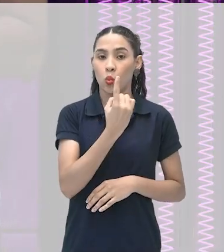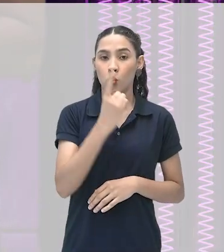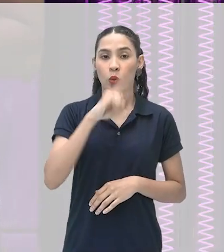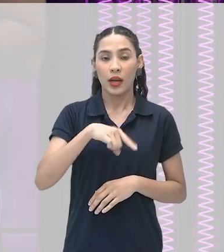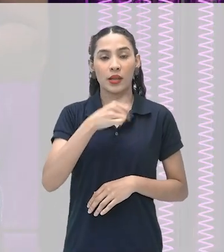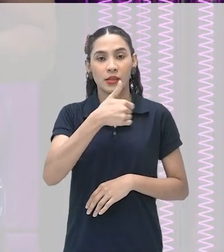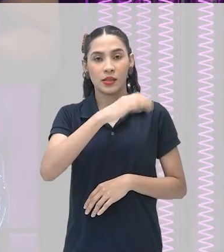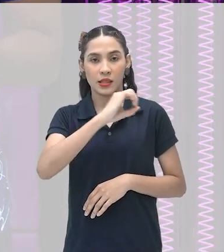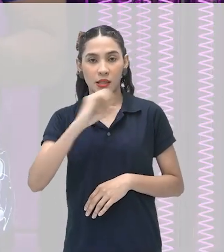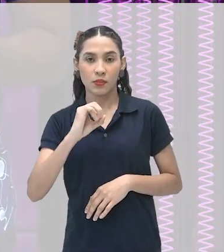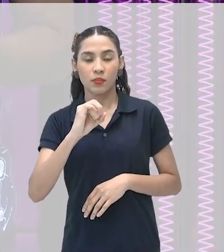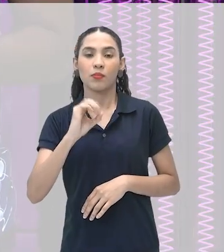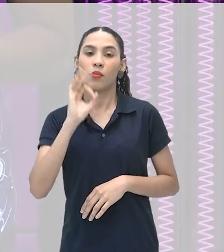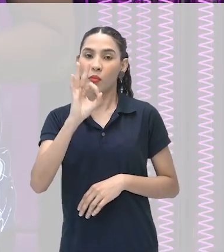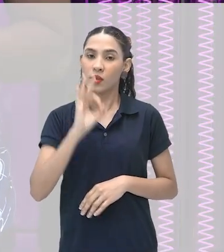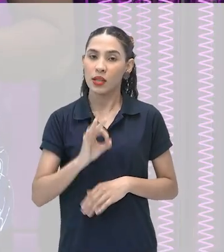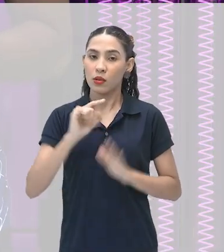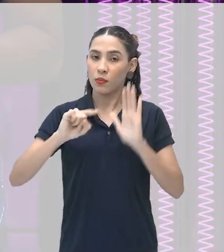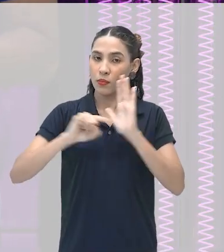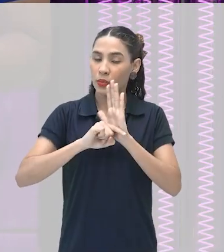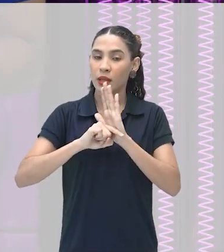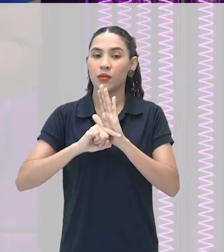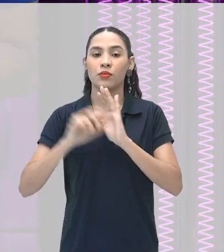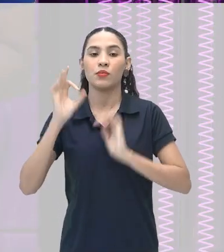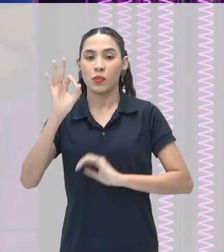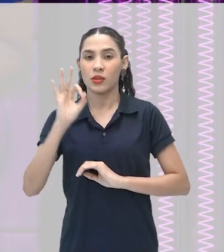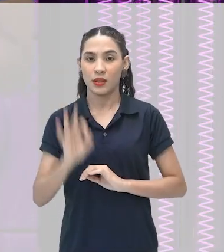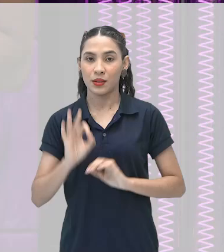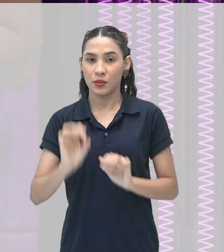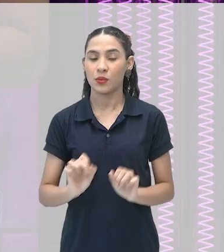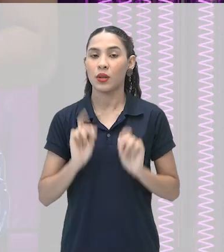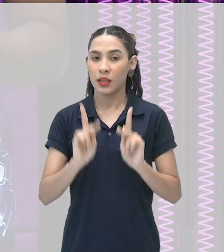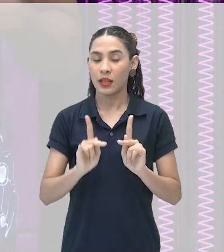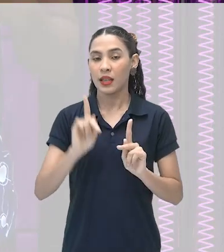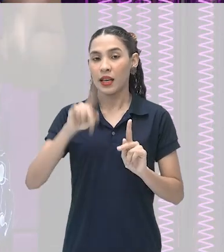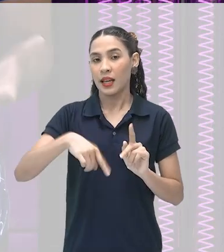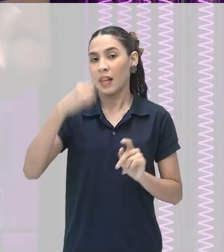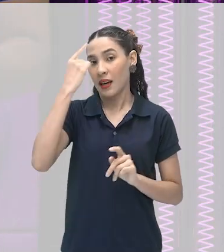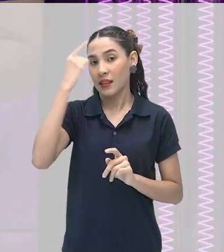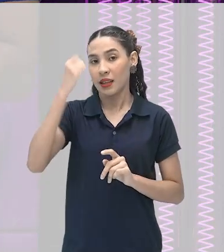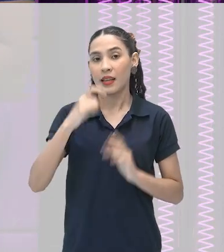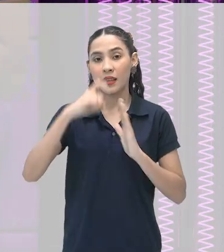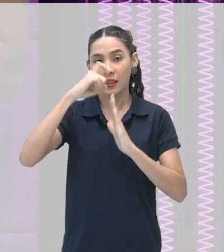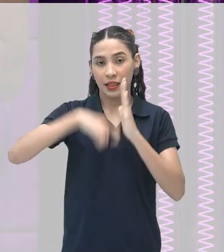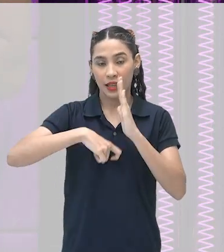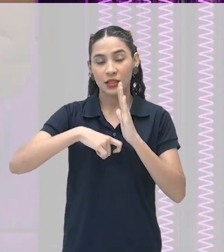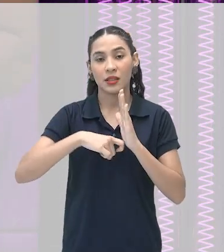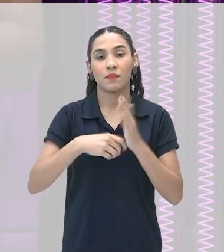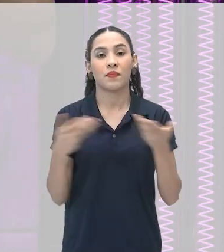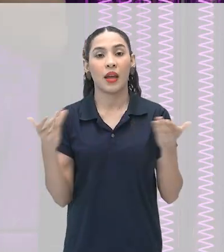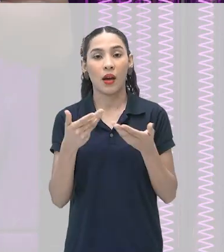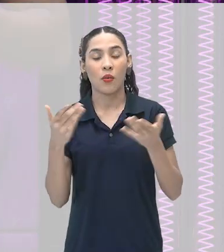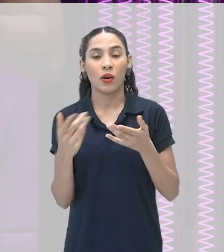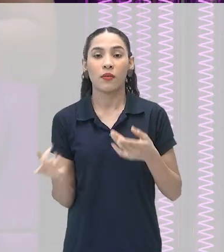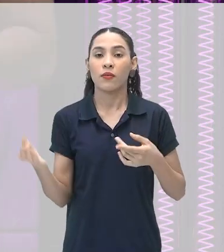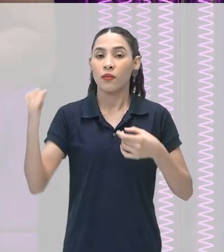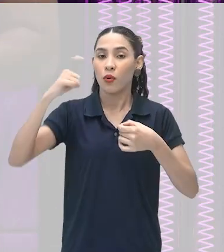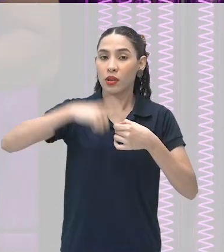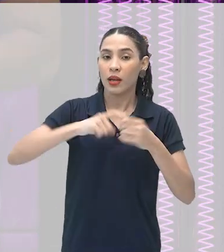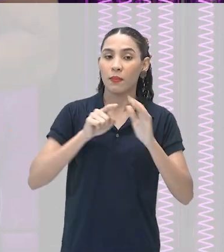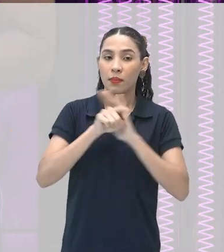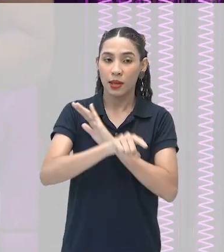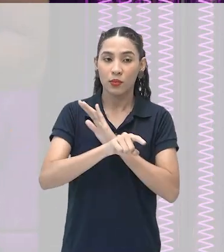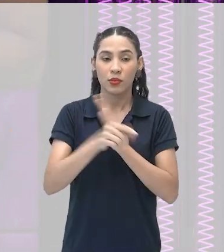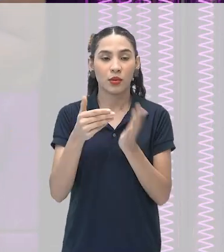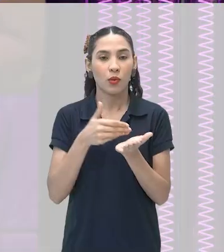o 1 representa o 100% menos a porcentagem. Tranquilo? Essa vai ser a taxa. E agora nós vamos voltar